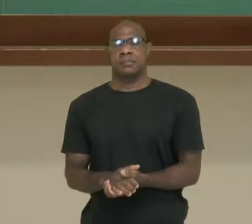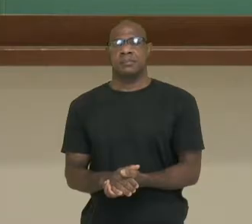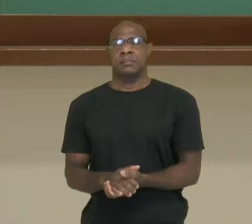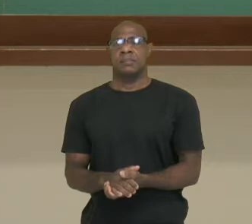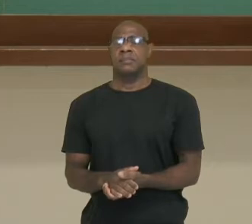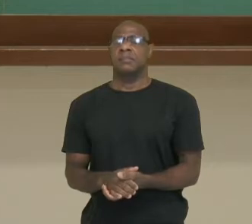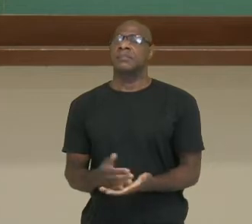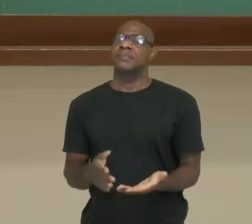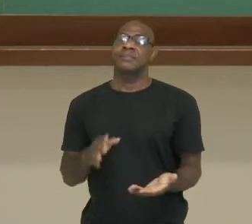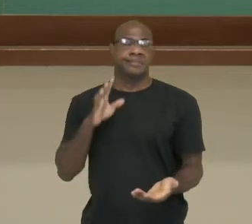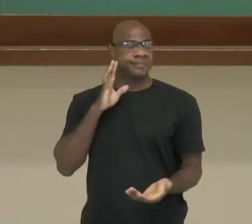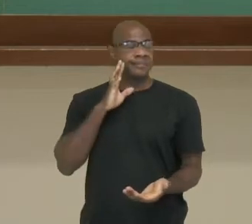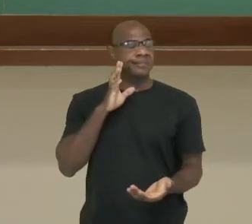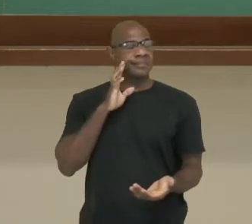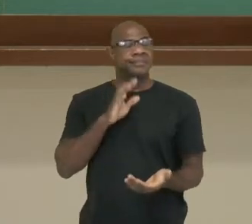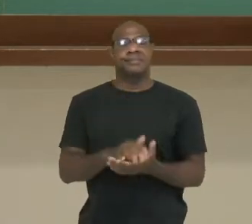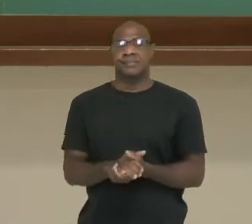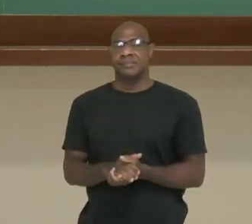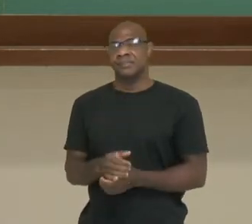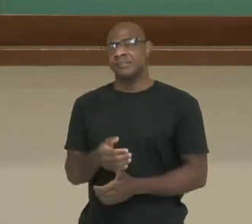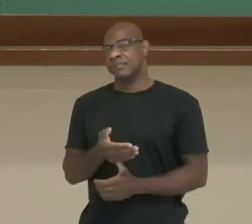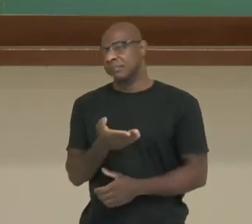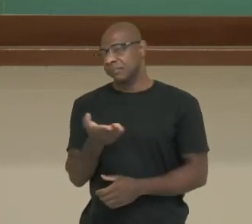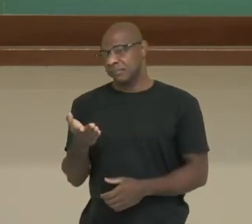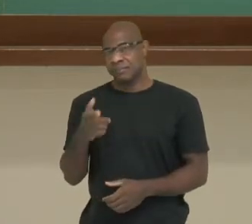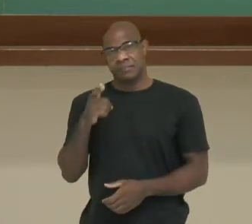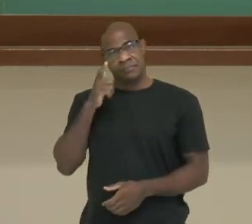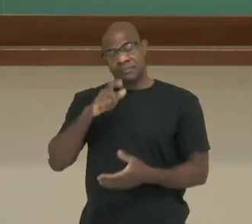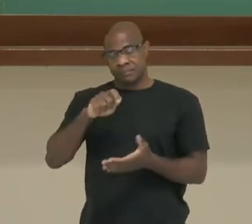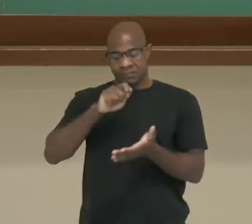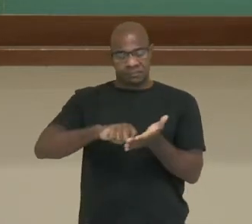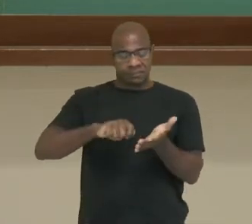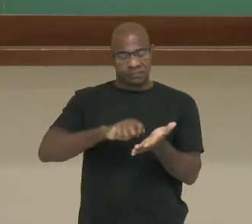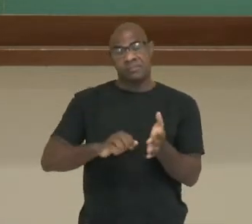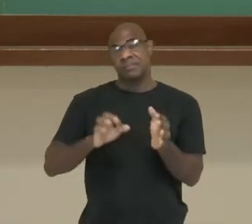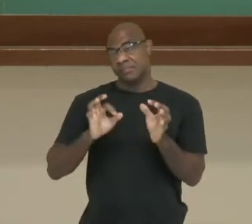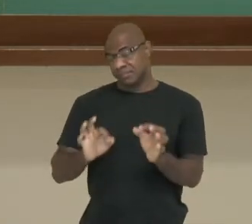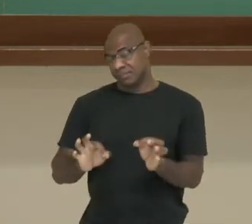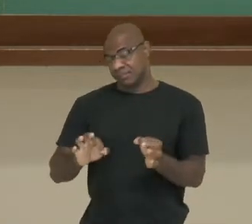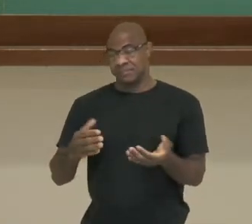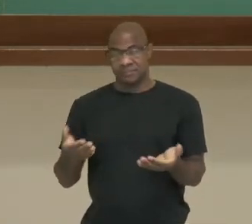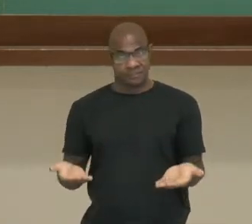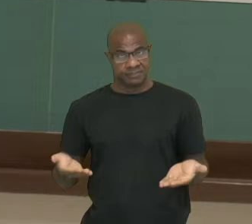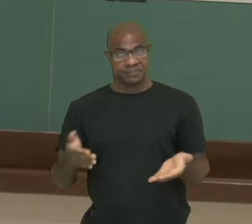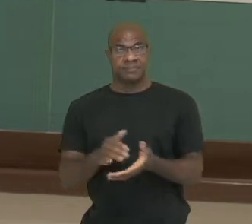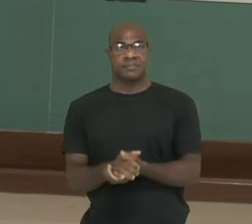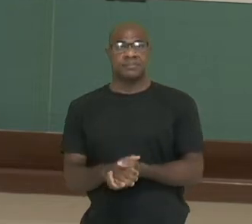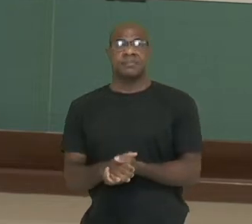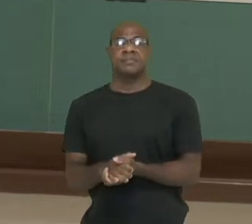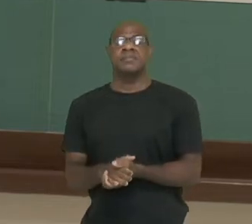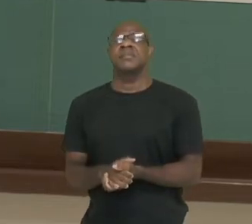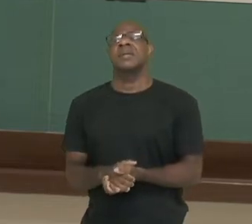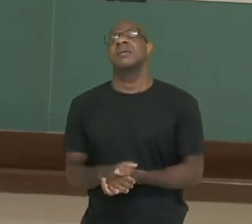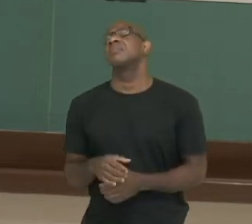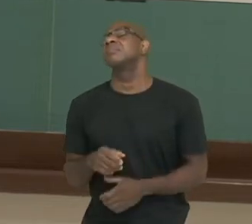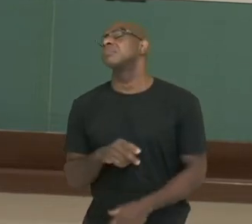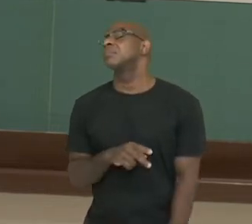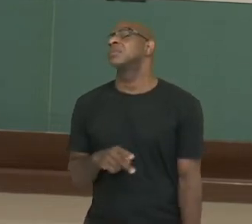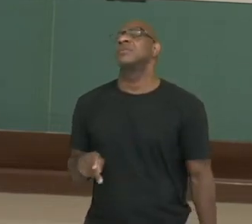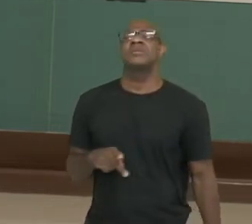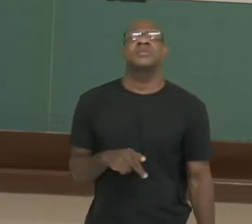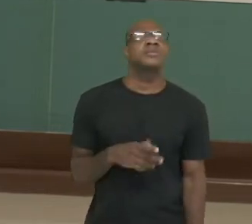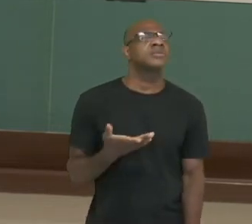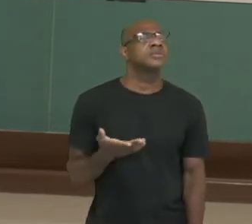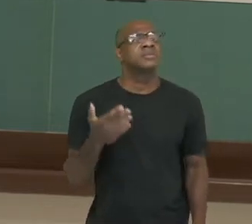Que legal, que bacana que você conseguiu aí anotar certinho o que é o teatro épico. Ai, professora, embolou tudo aqui na